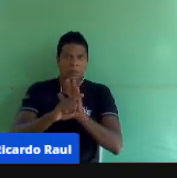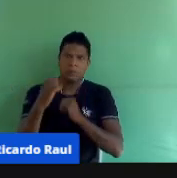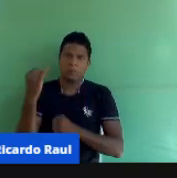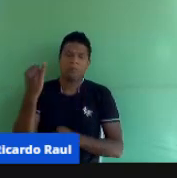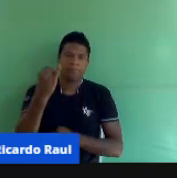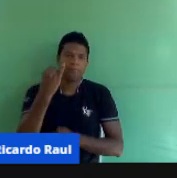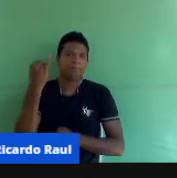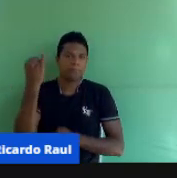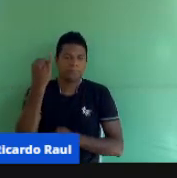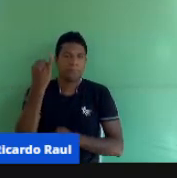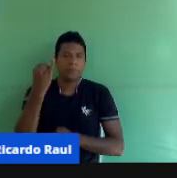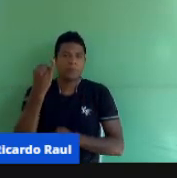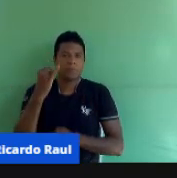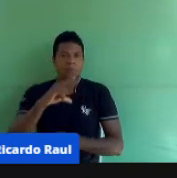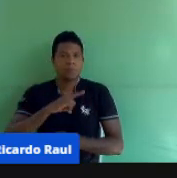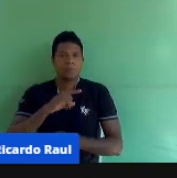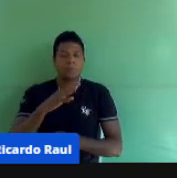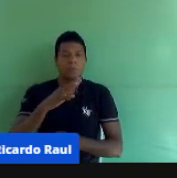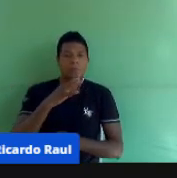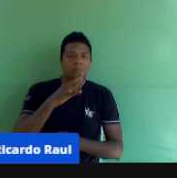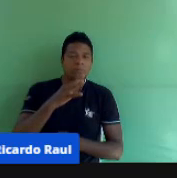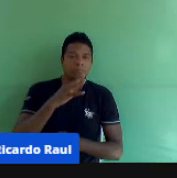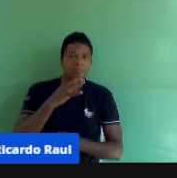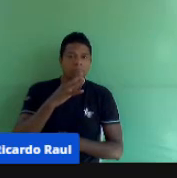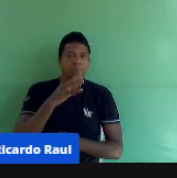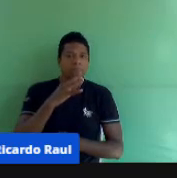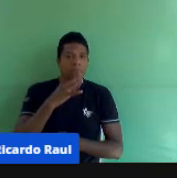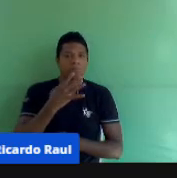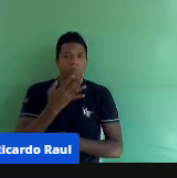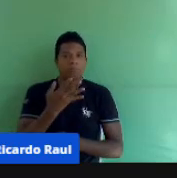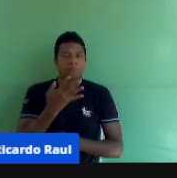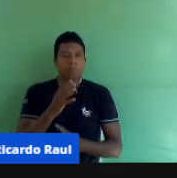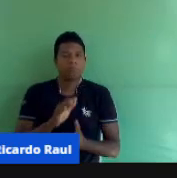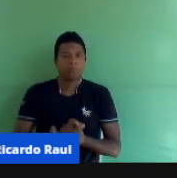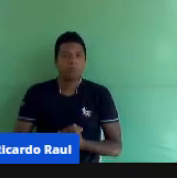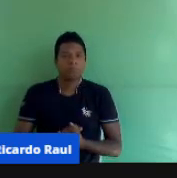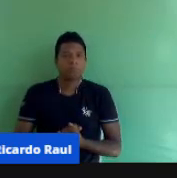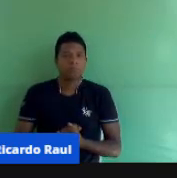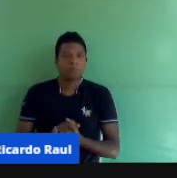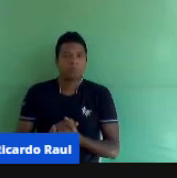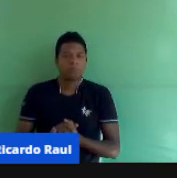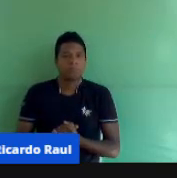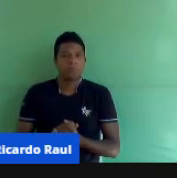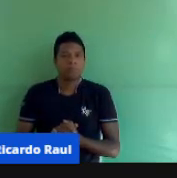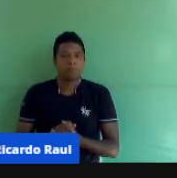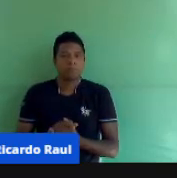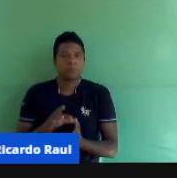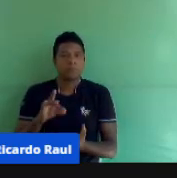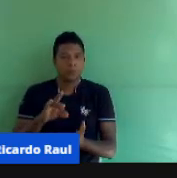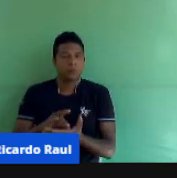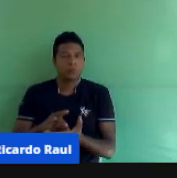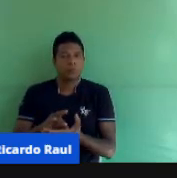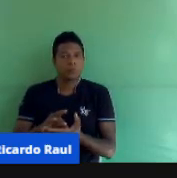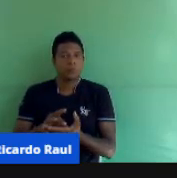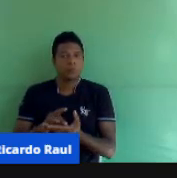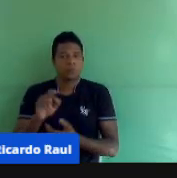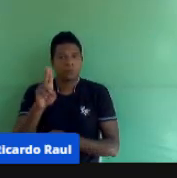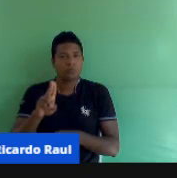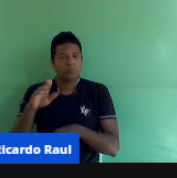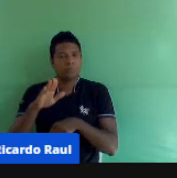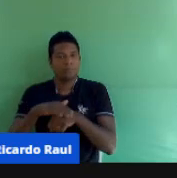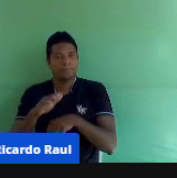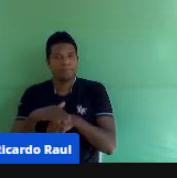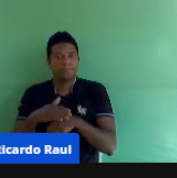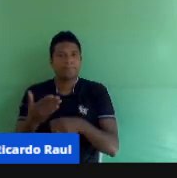gente ter um conhecimento que justifique a utilização desse recurso, a minha fala agora ela